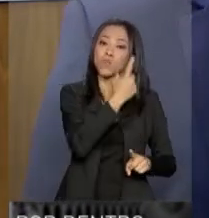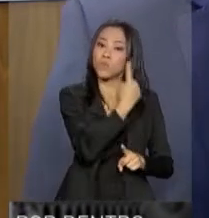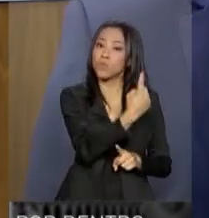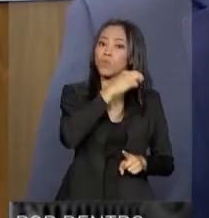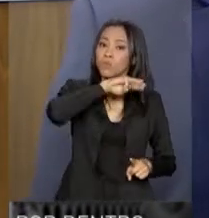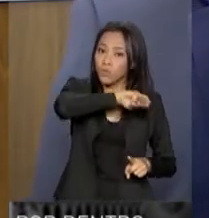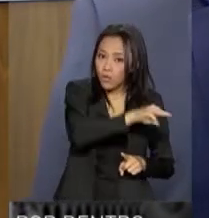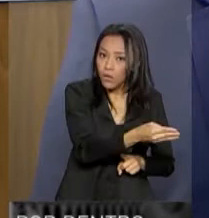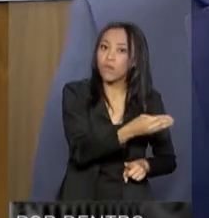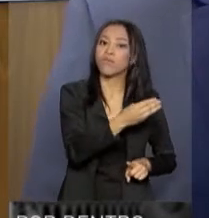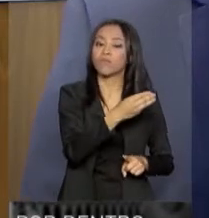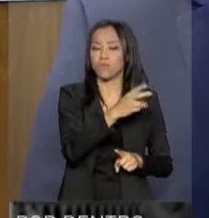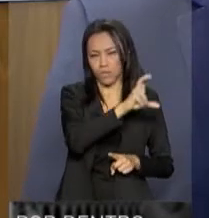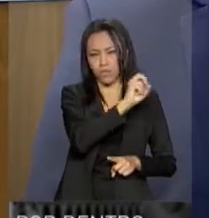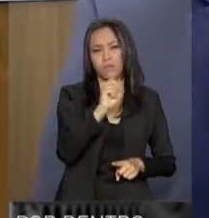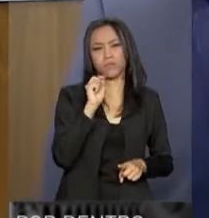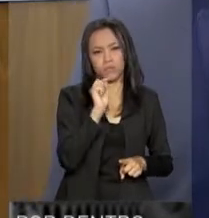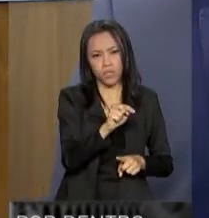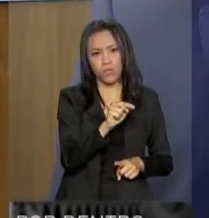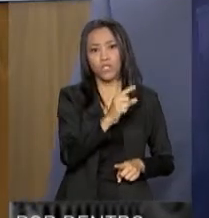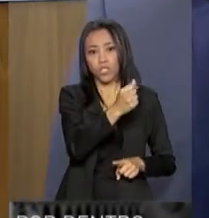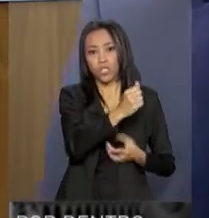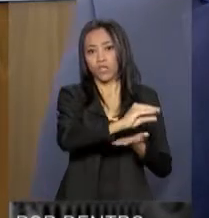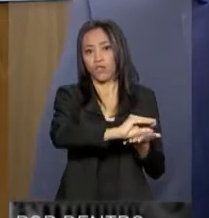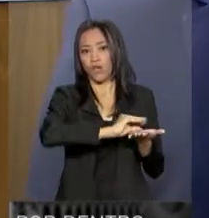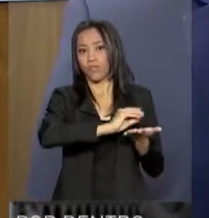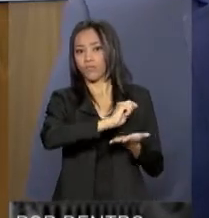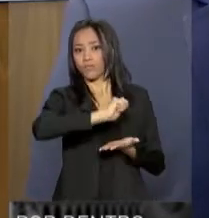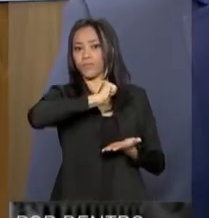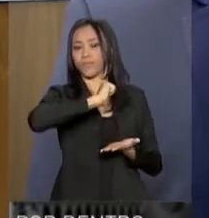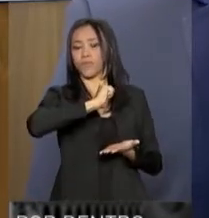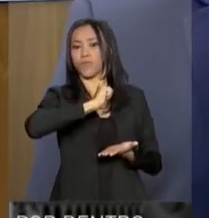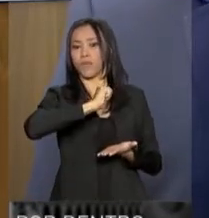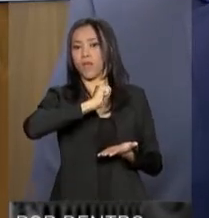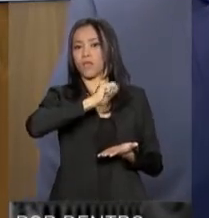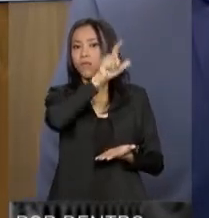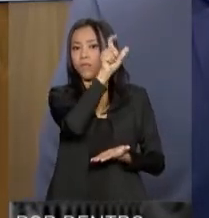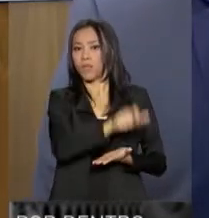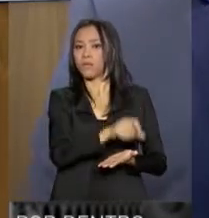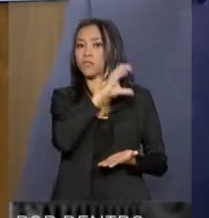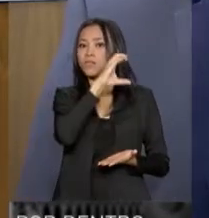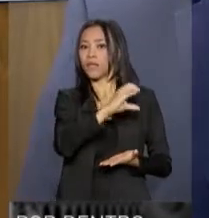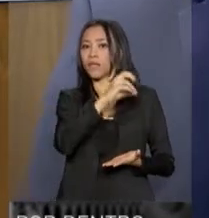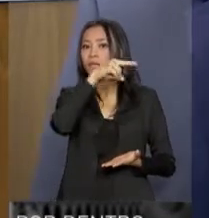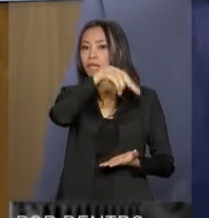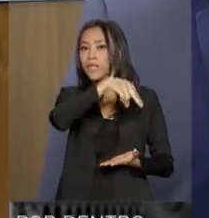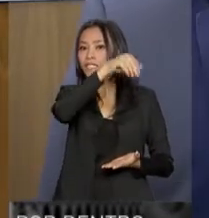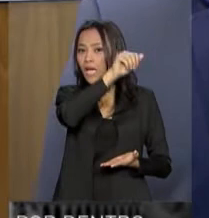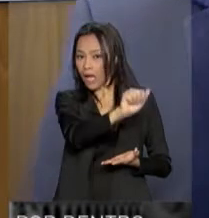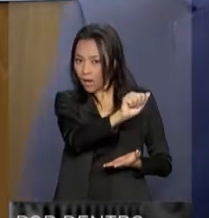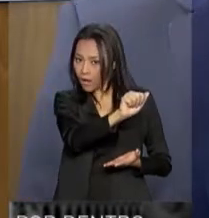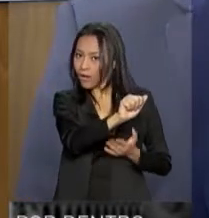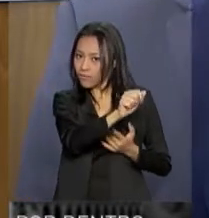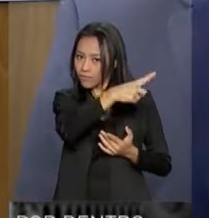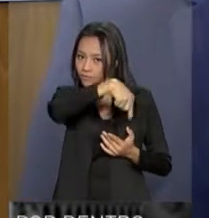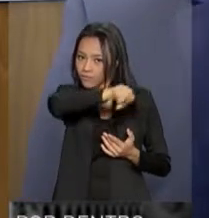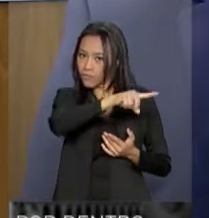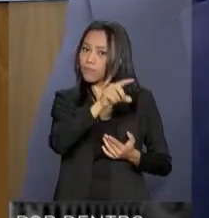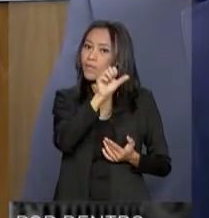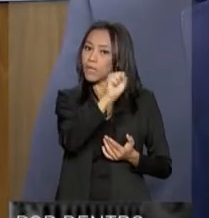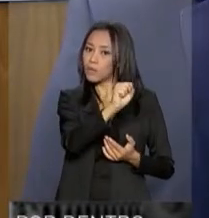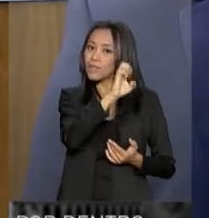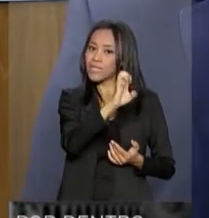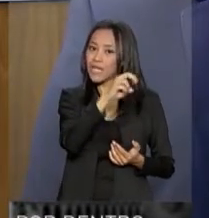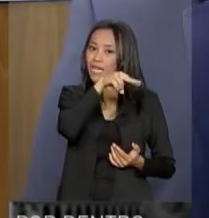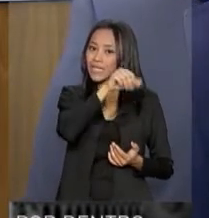nos foi doado pela pelo cna pela ce pelo senar mais especificamente é